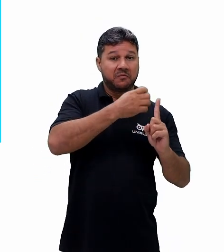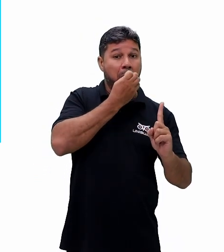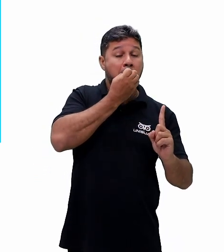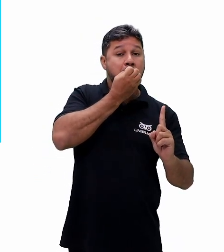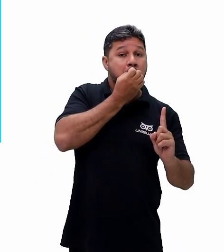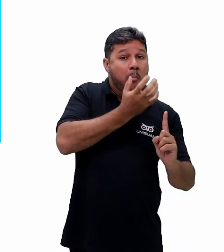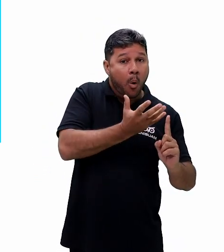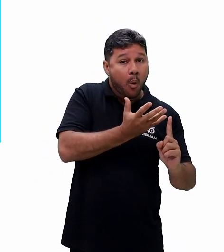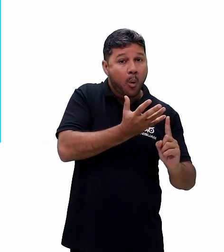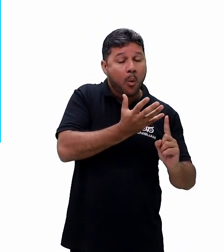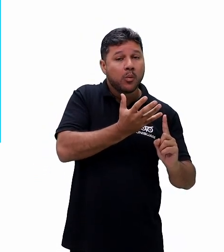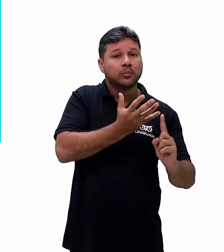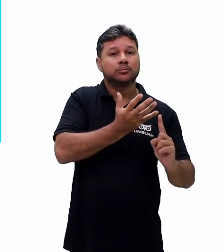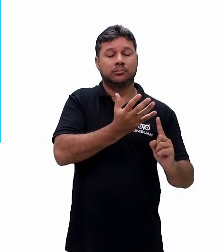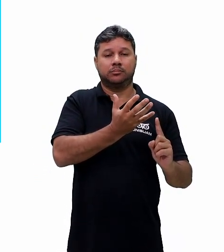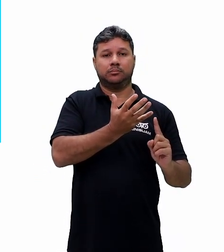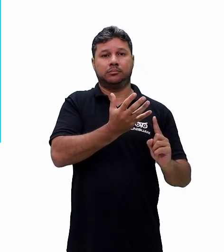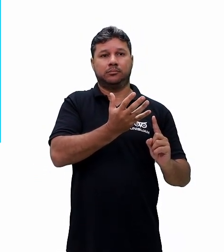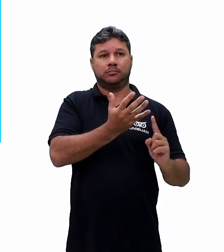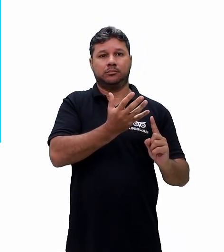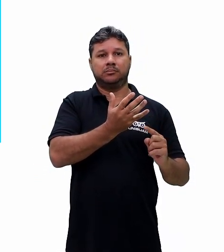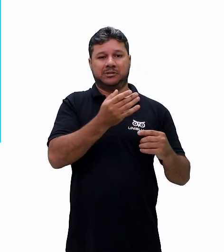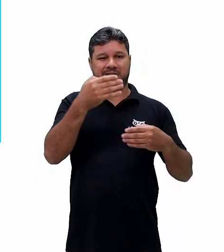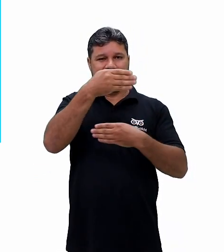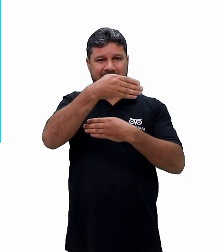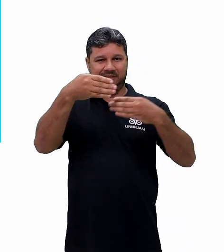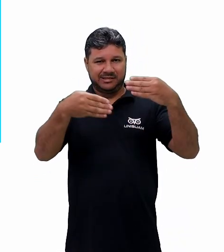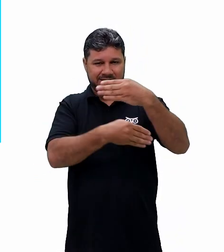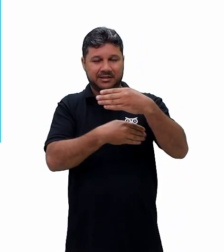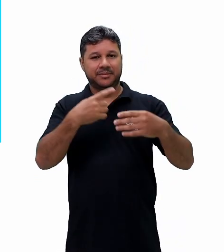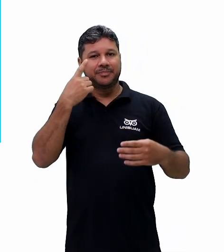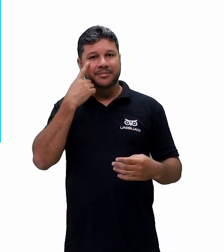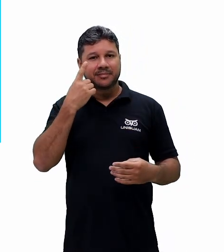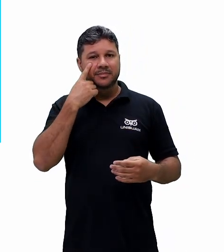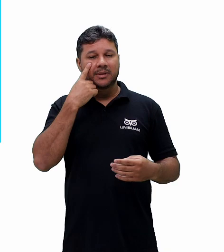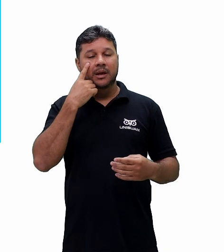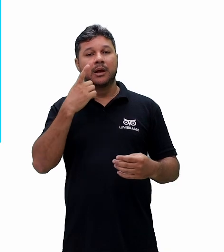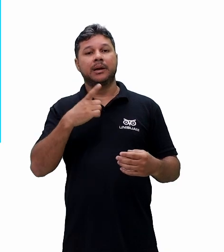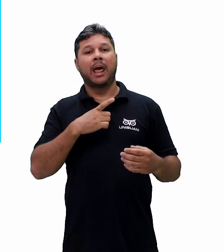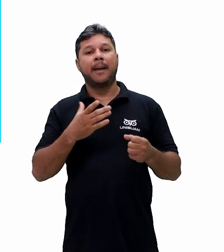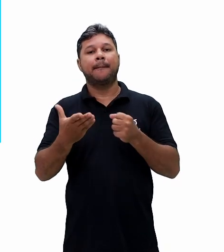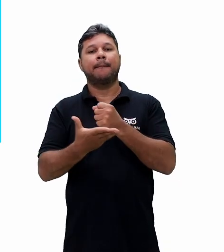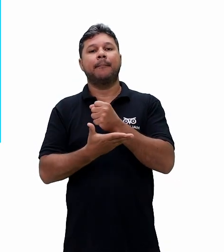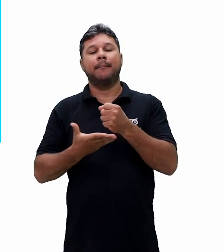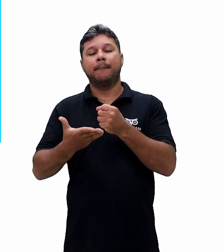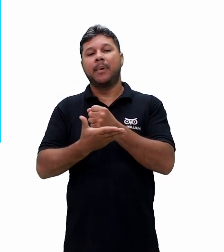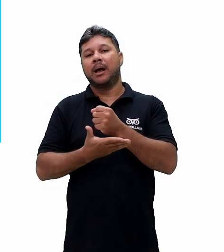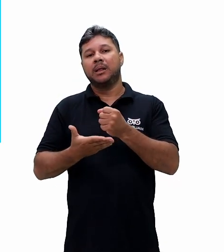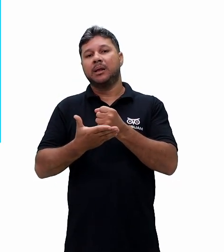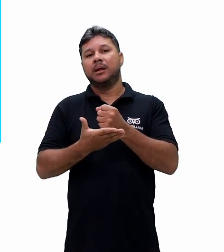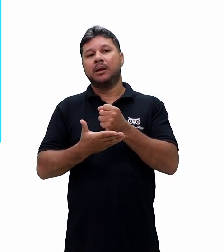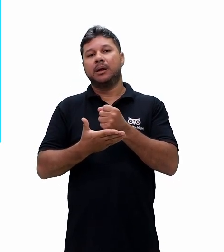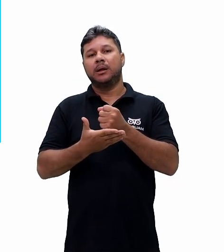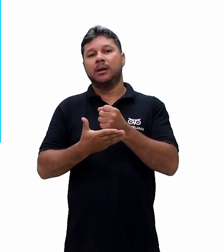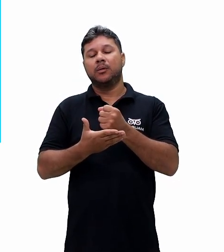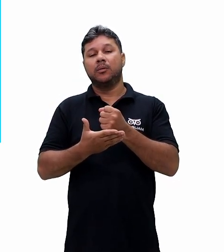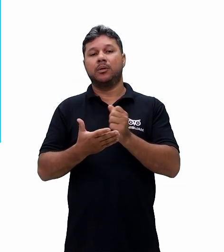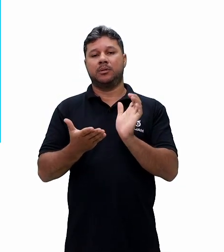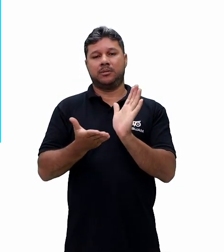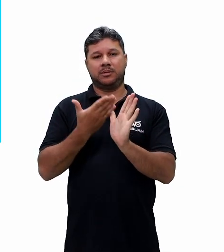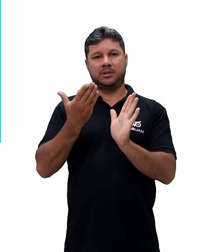Todos os benefícios listados nesse slide são